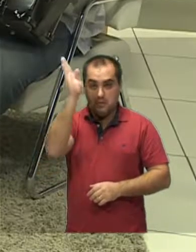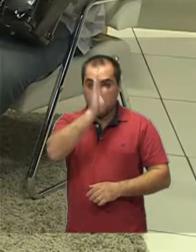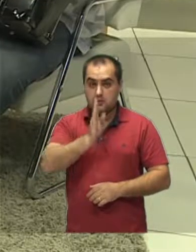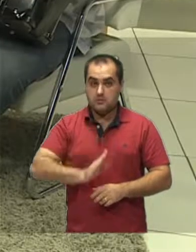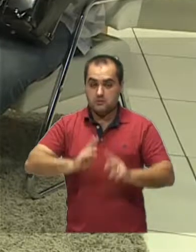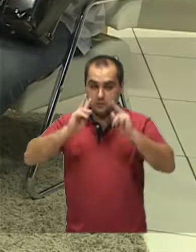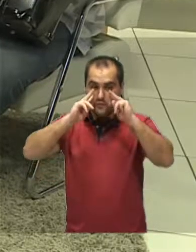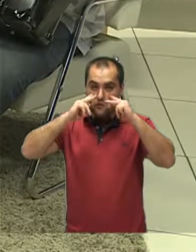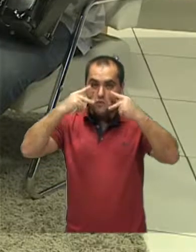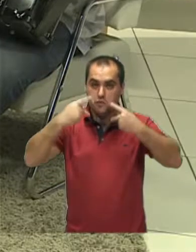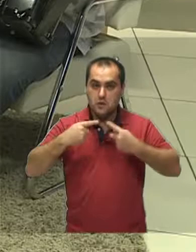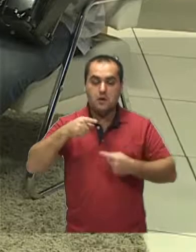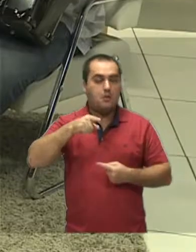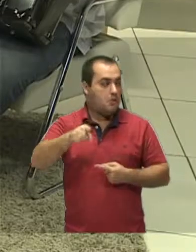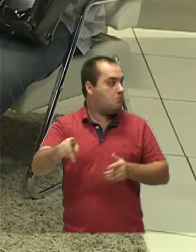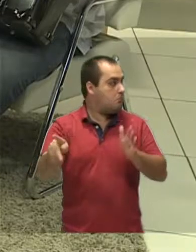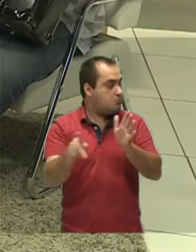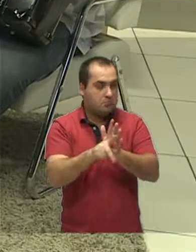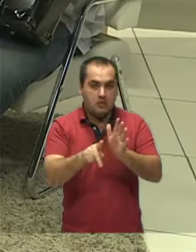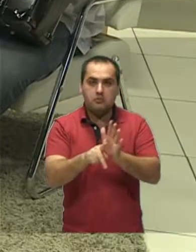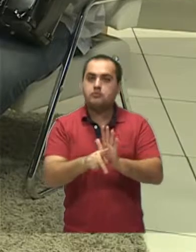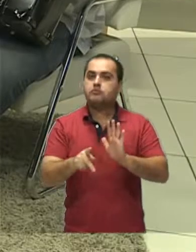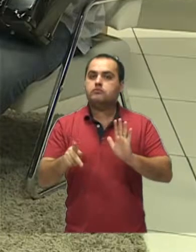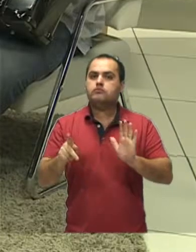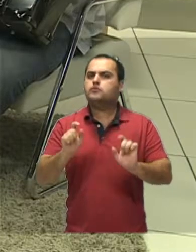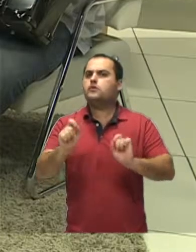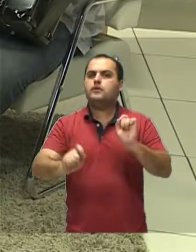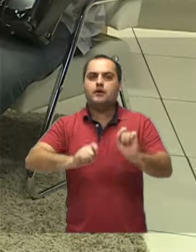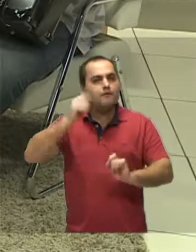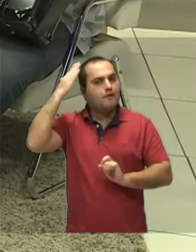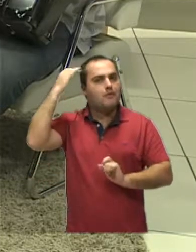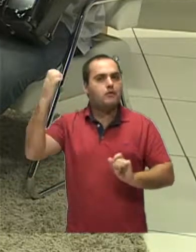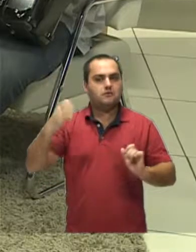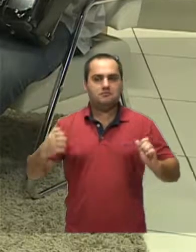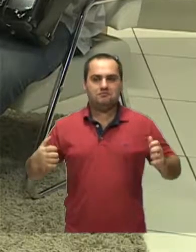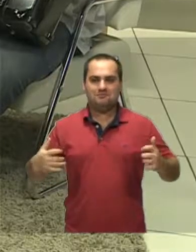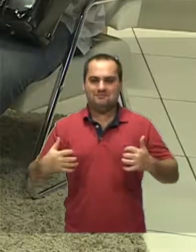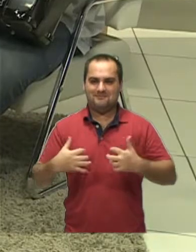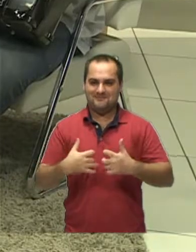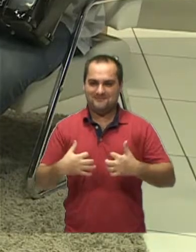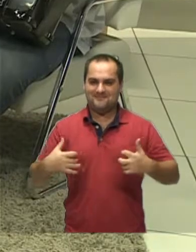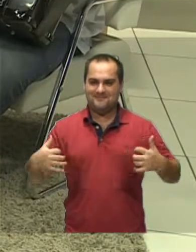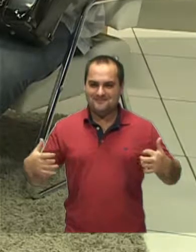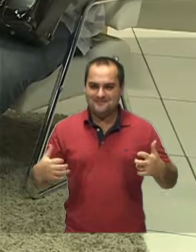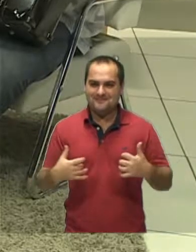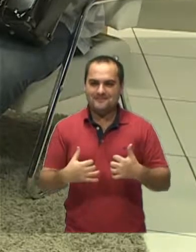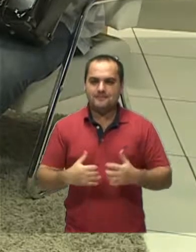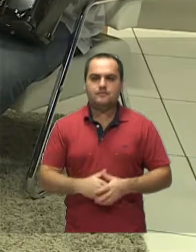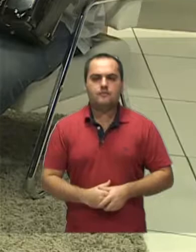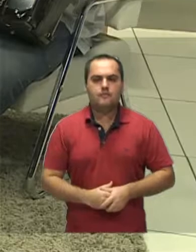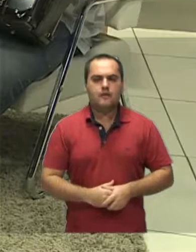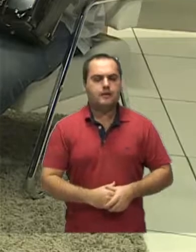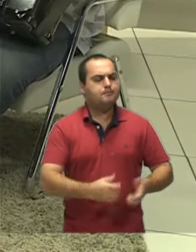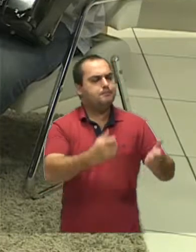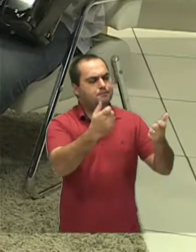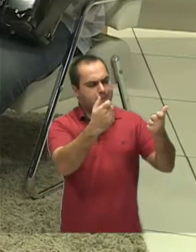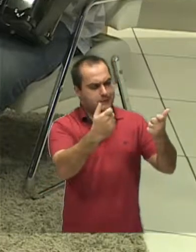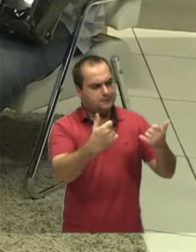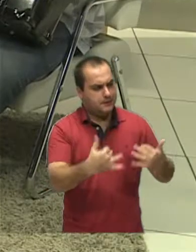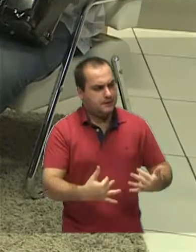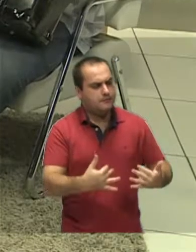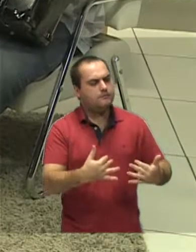muito importante no instrumento do acordeon. Bruno, conta pra gente, primeiro, como é que começou o